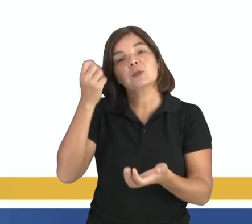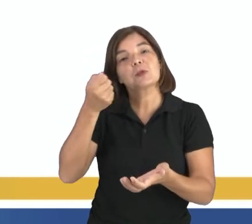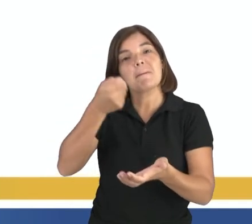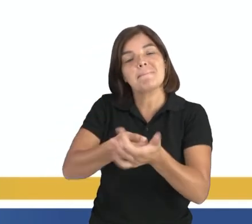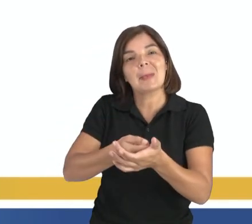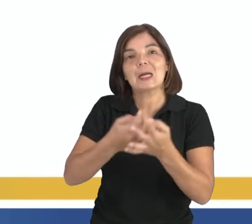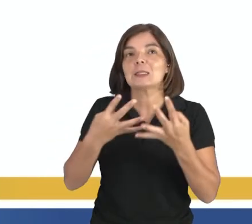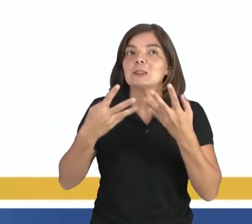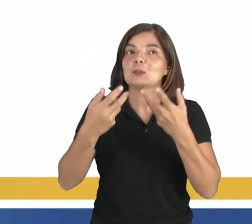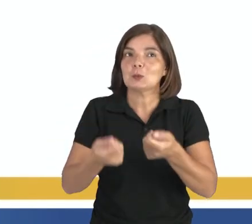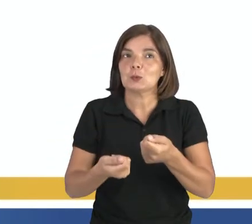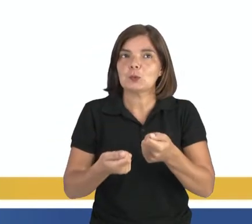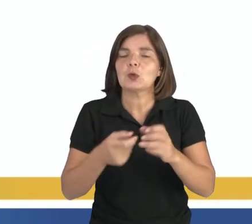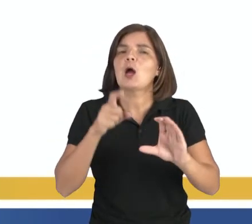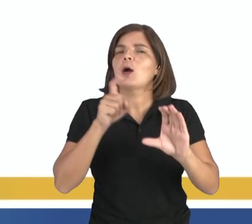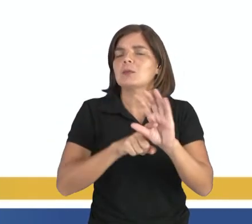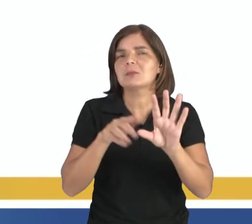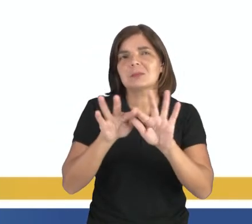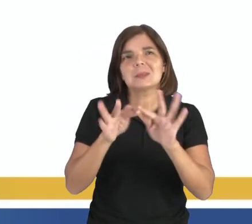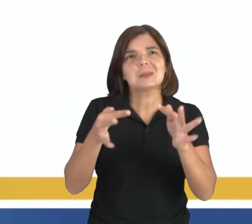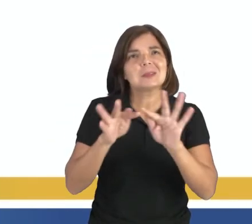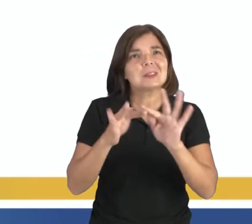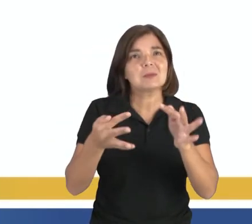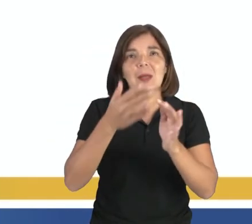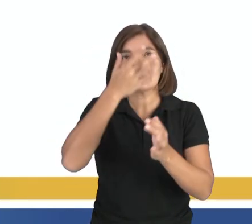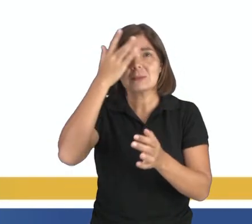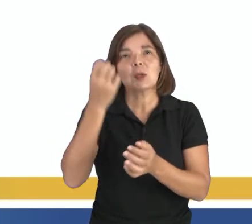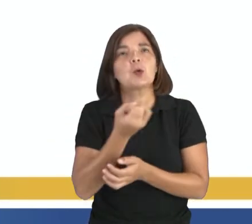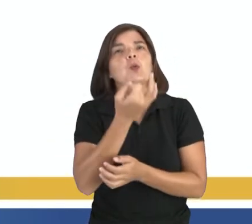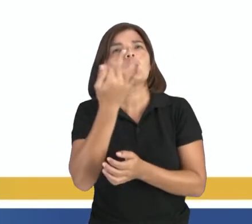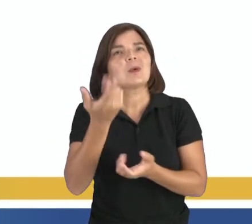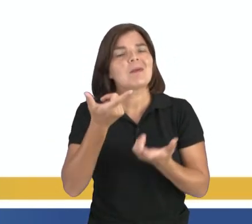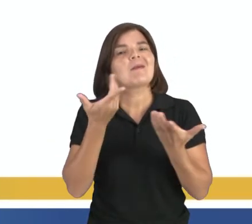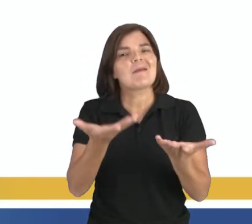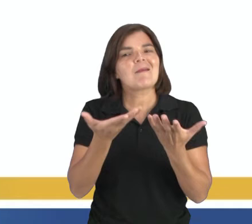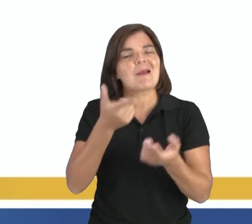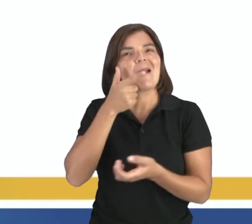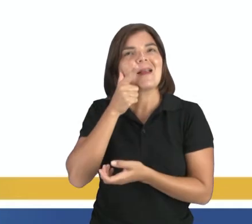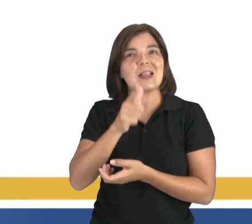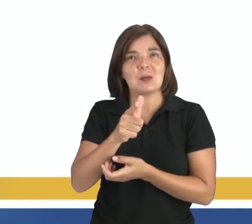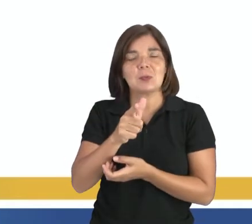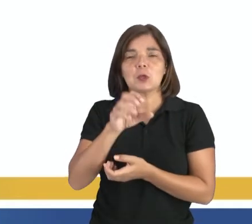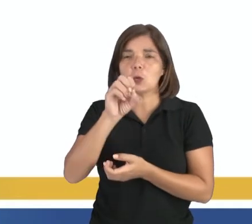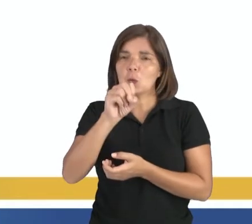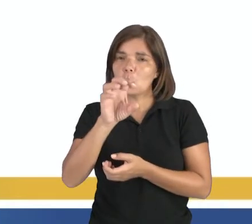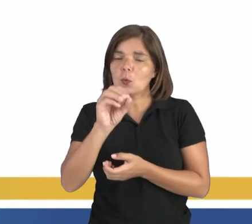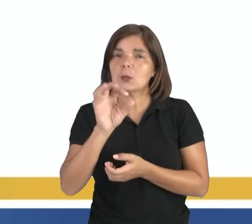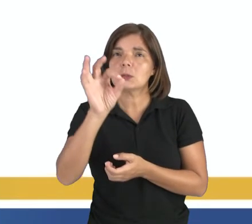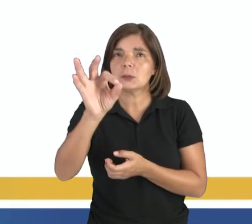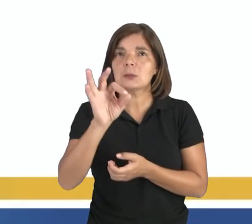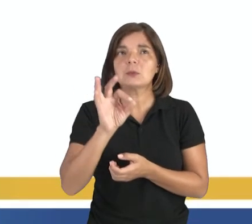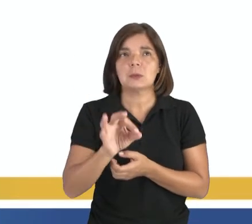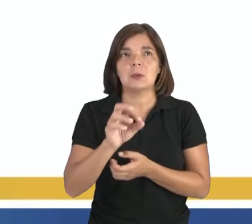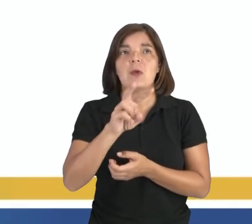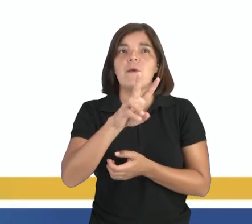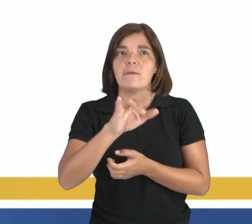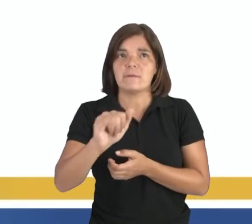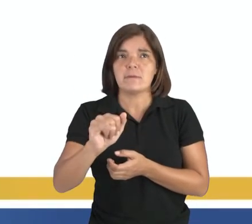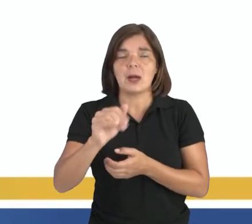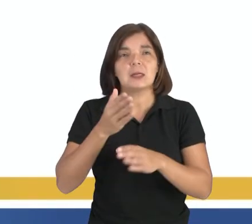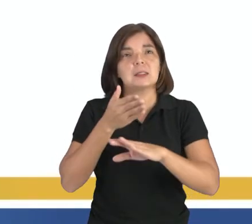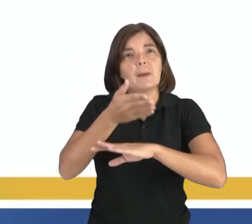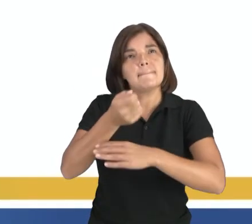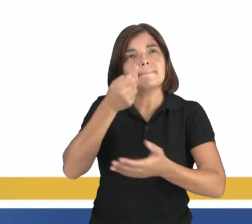paga inteira. A conta é simples, o produtor sabe quanto quer ganhar e estima que 80% vai